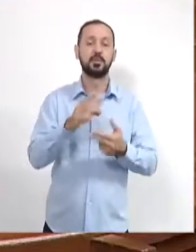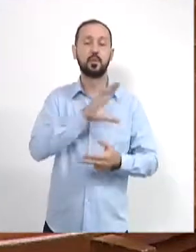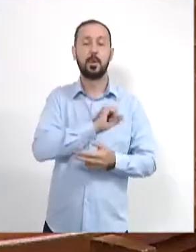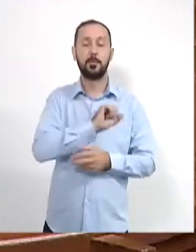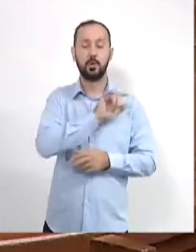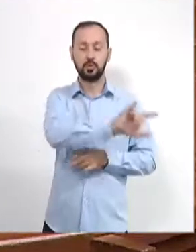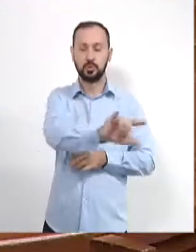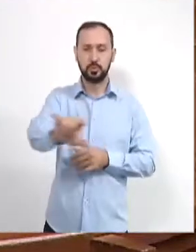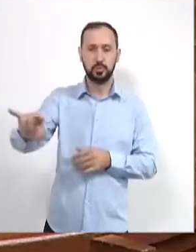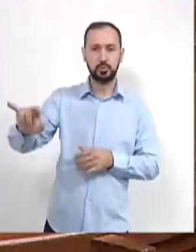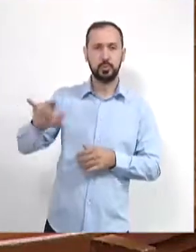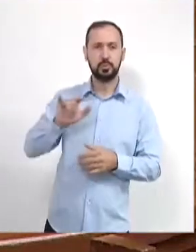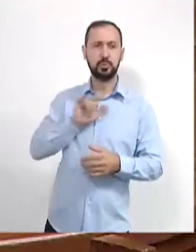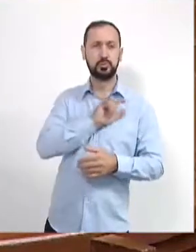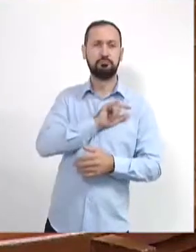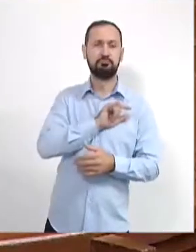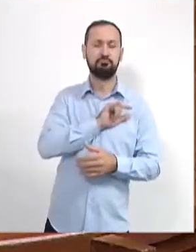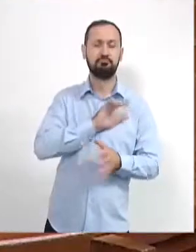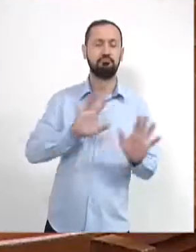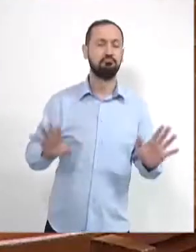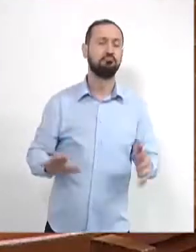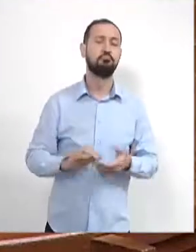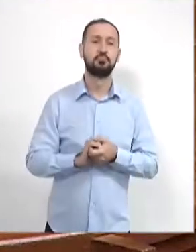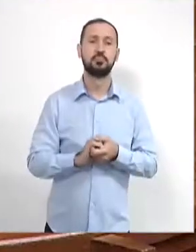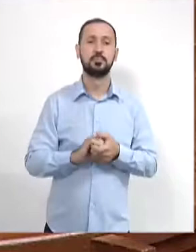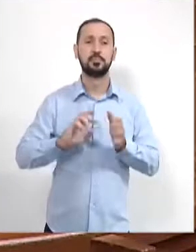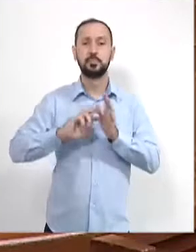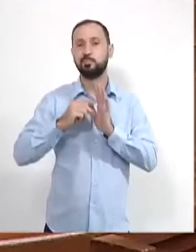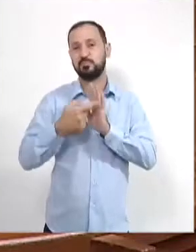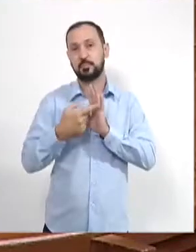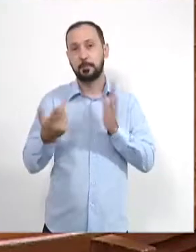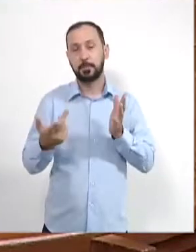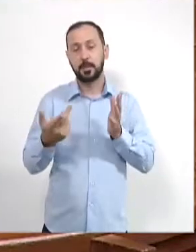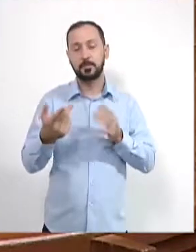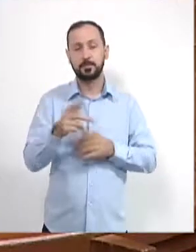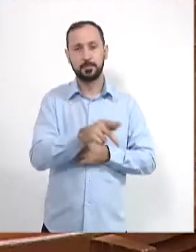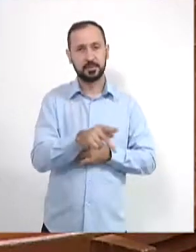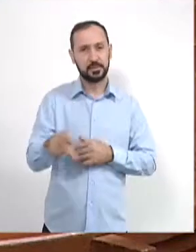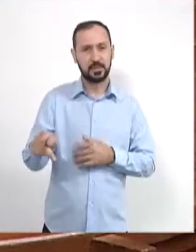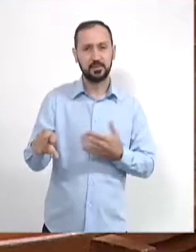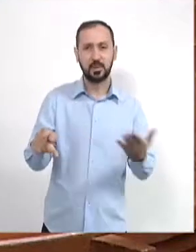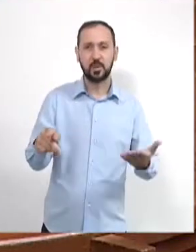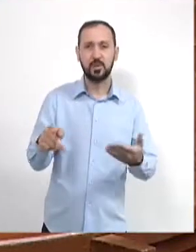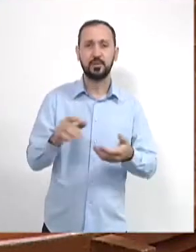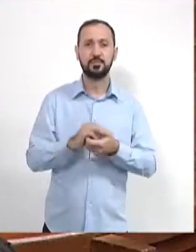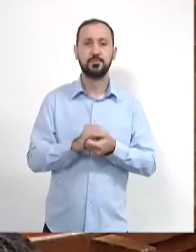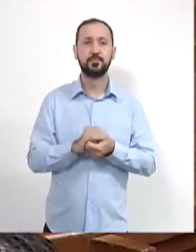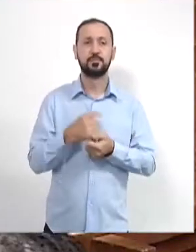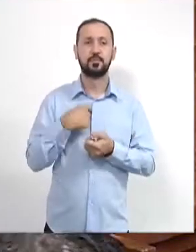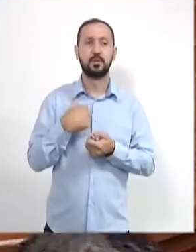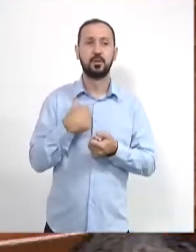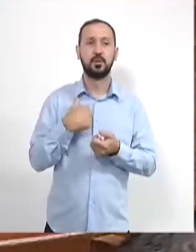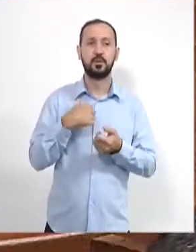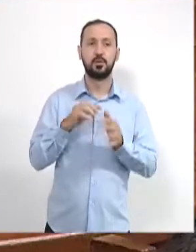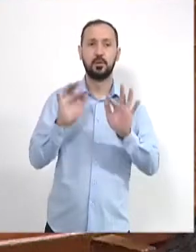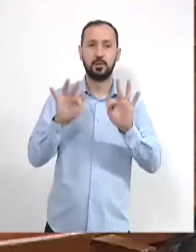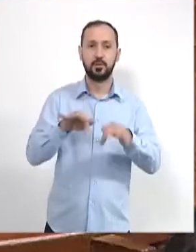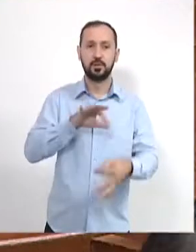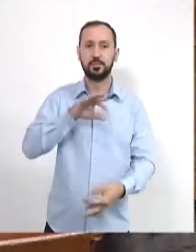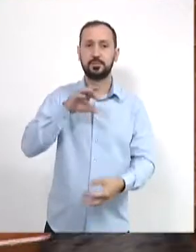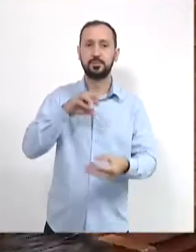próximo, de forma incondicional. Nesse sentido, senhor presidente, eu termino aqui